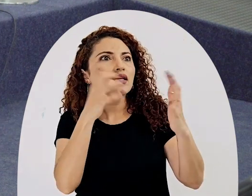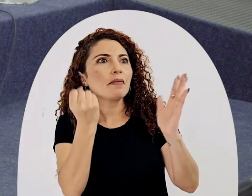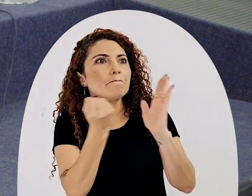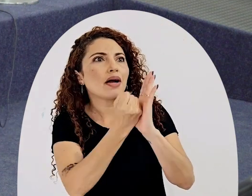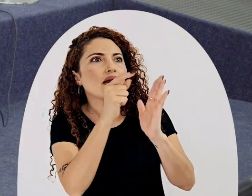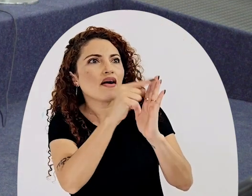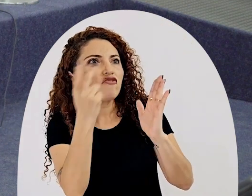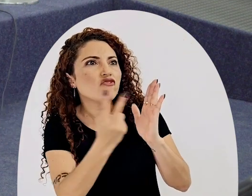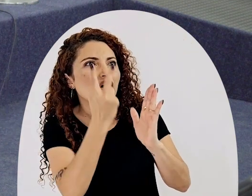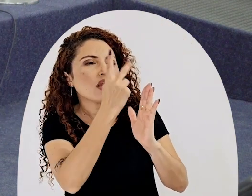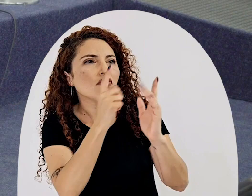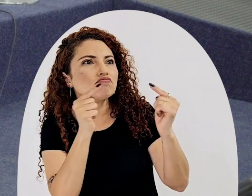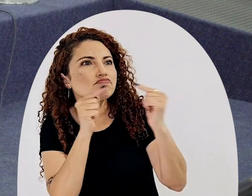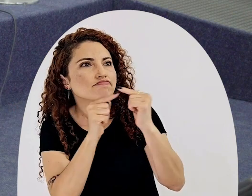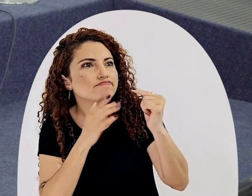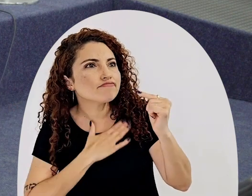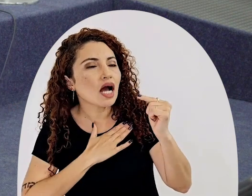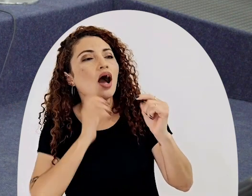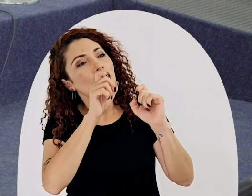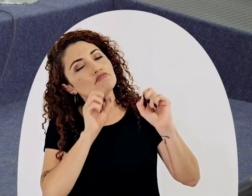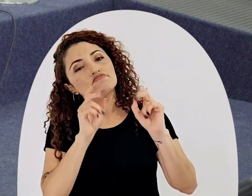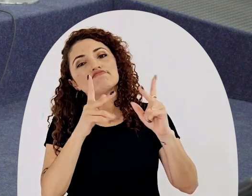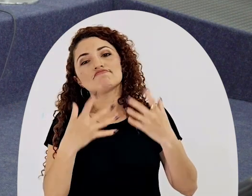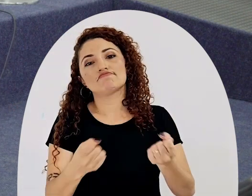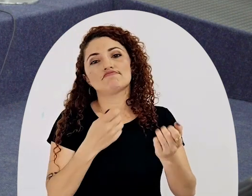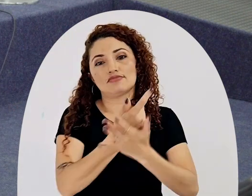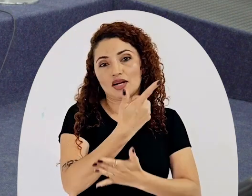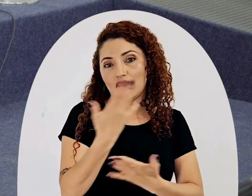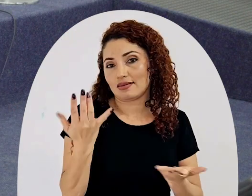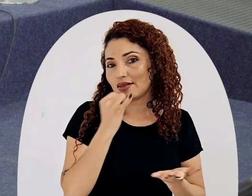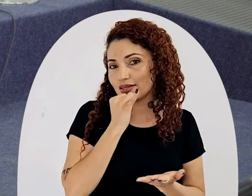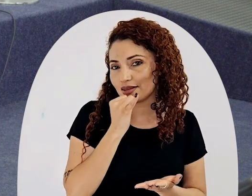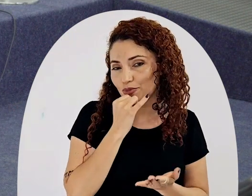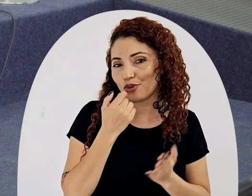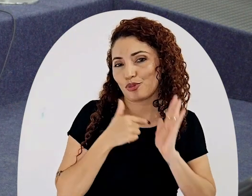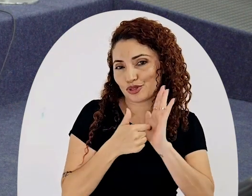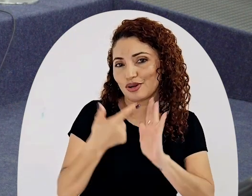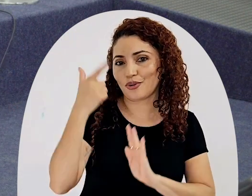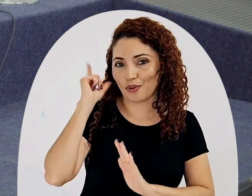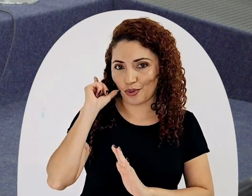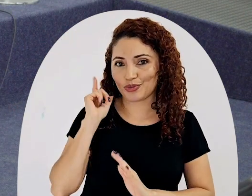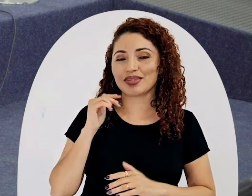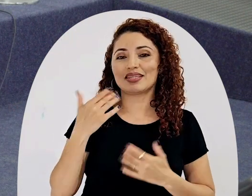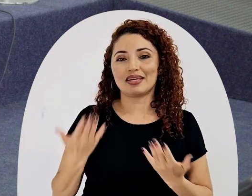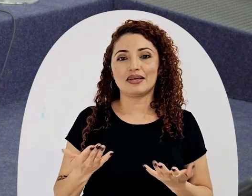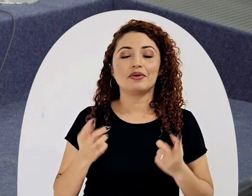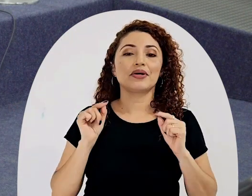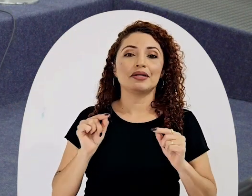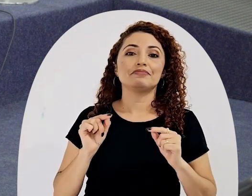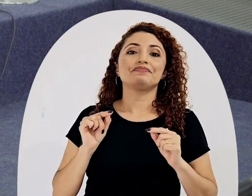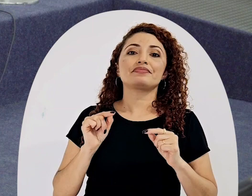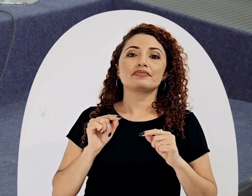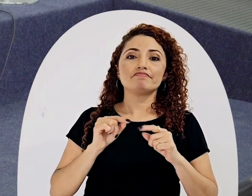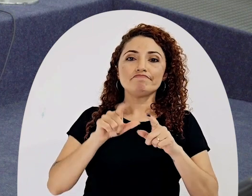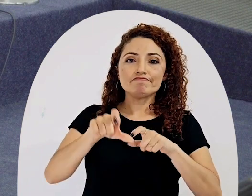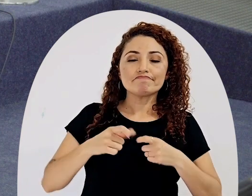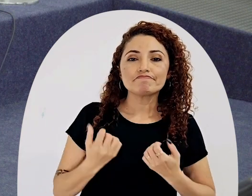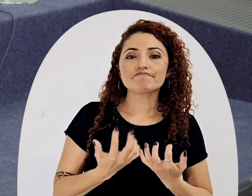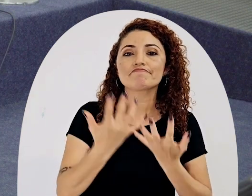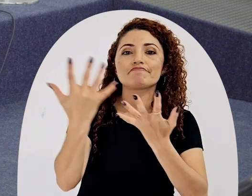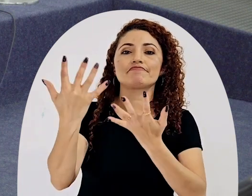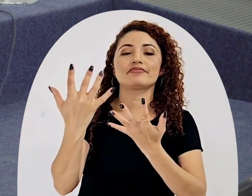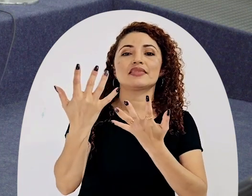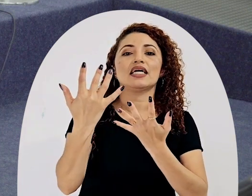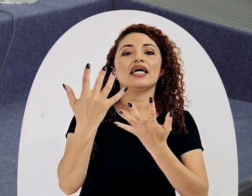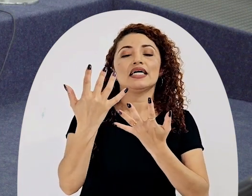valores. E aí, até um exemplo que nós trouxemos ontem, né, que foi das vinícolas Salton, Garibaldi e Aurora.